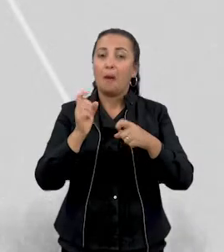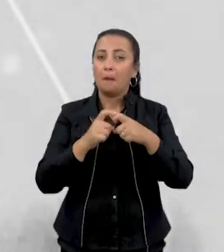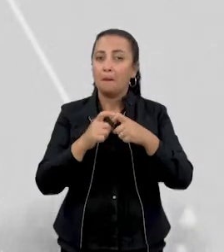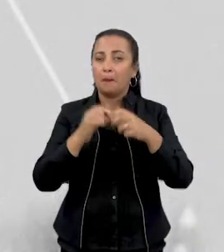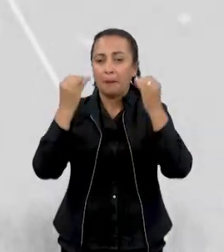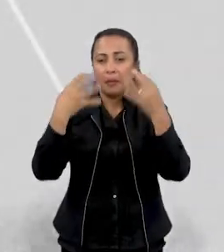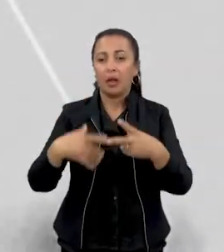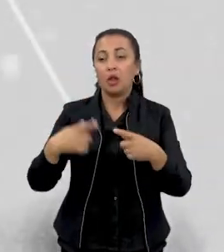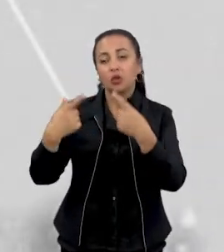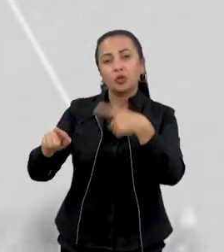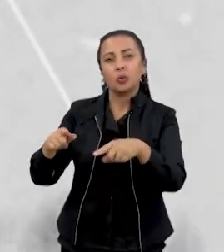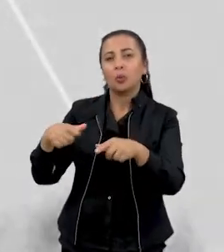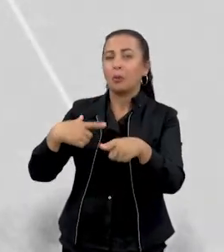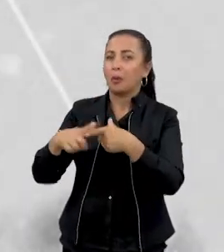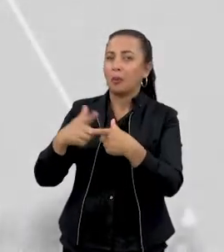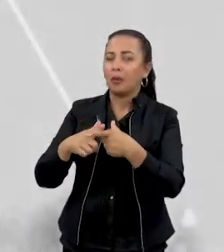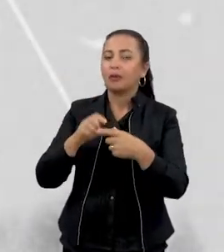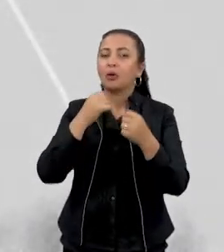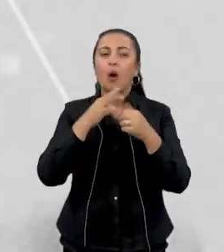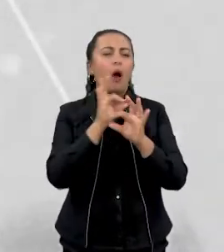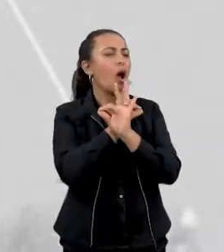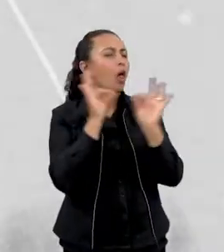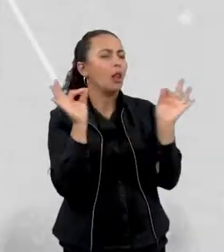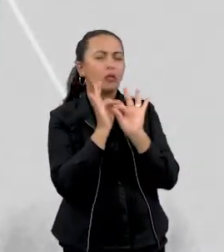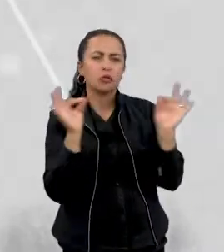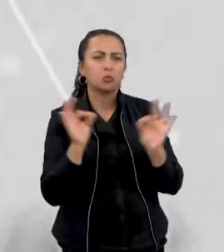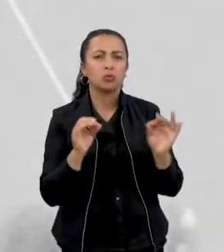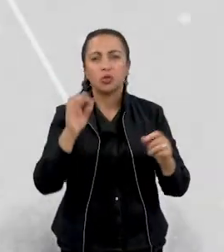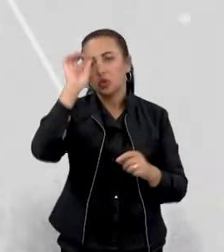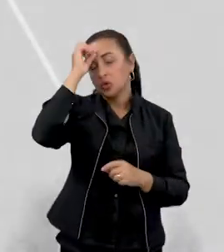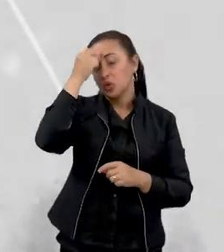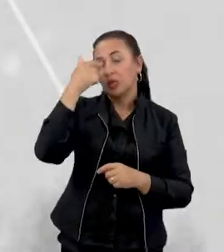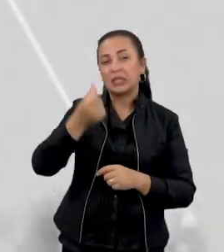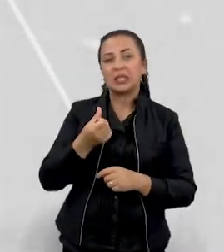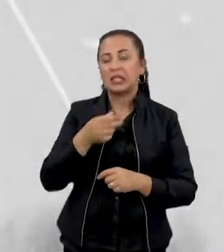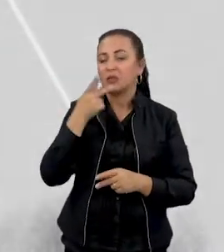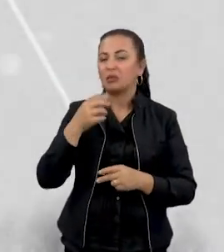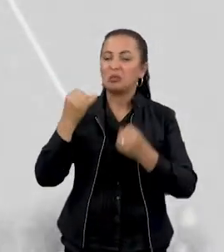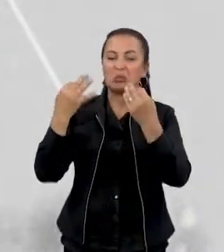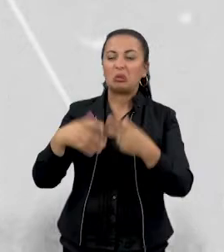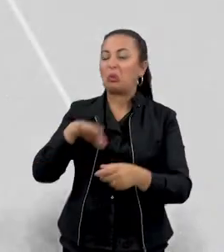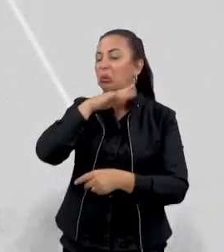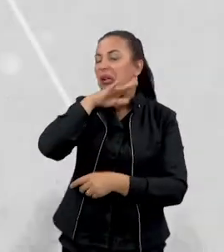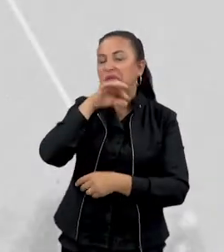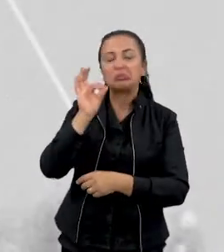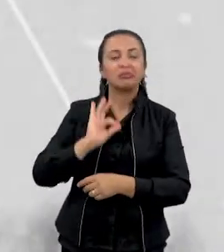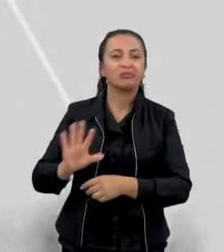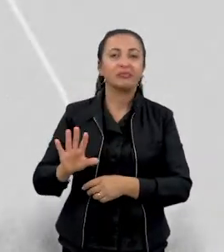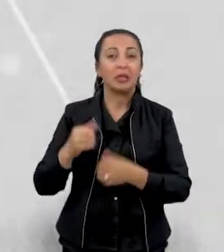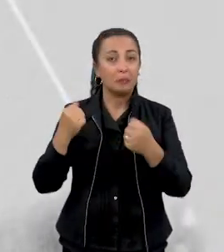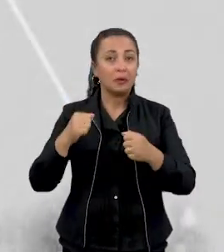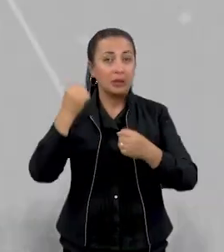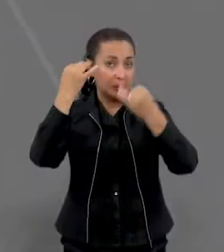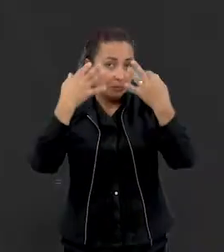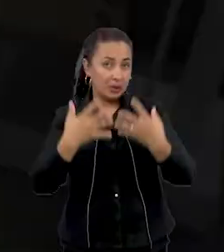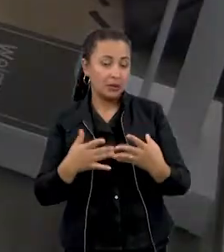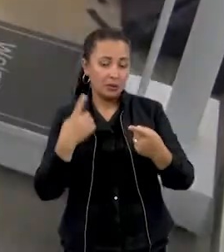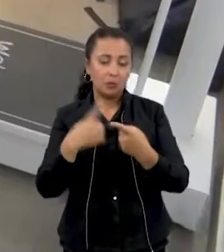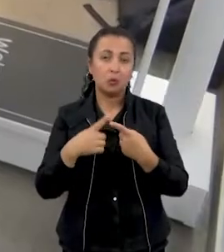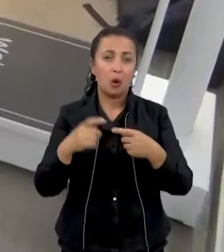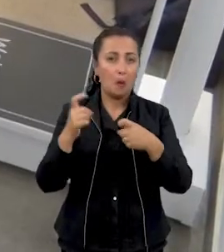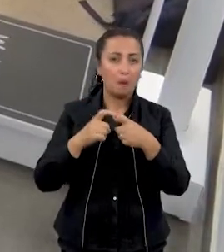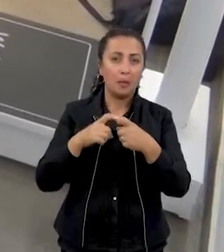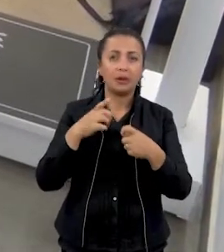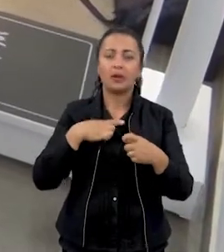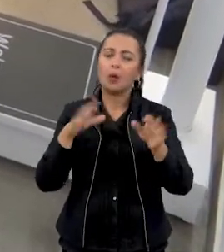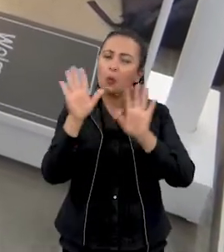seu problema, 29 relataram que foi excelente, vista que só 6 relataram que foi péssimo. E isso pode ser explicado, devido